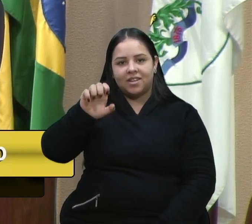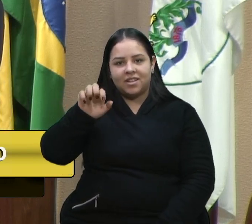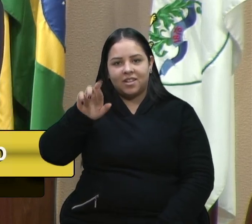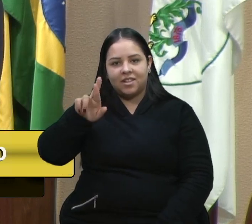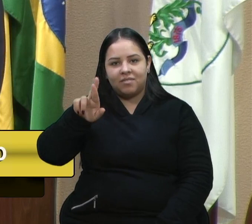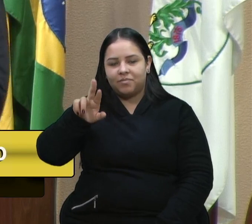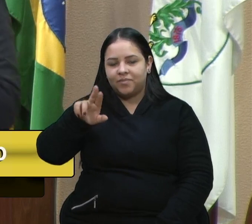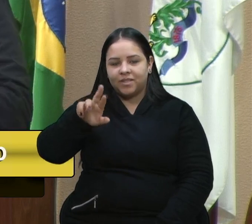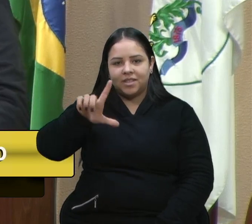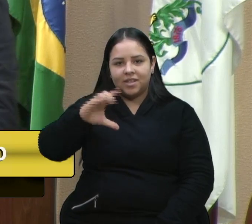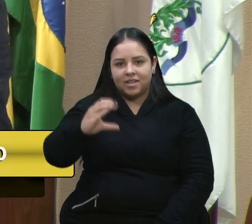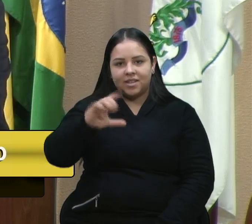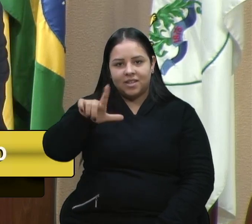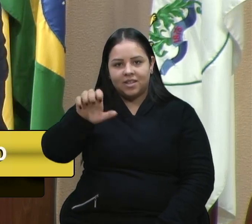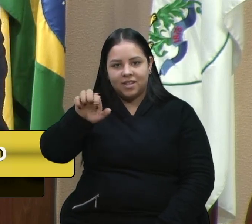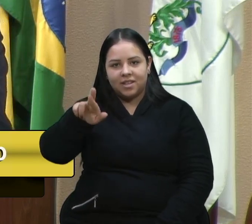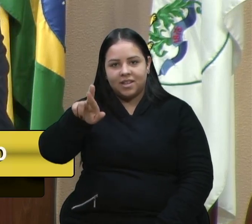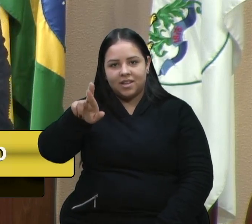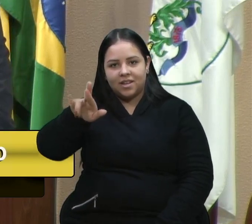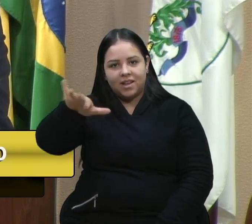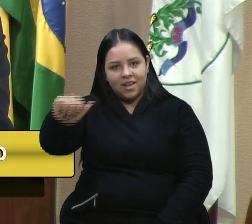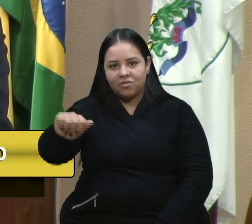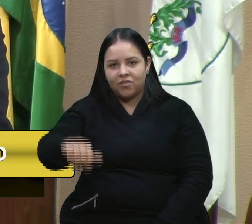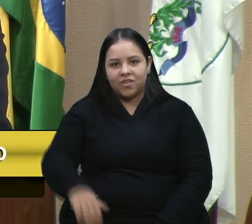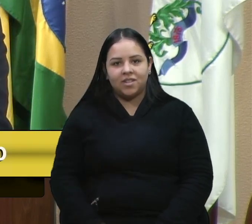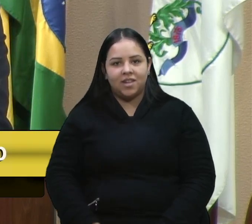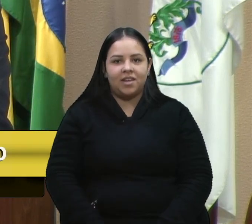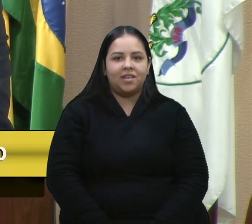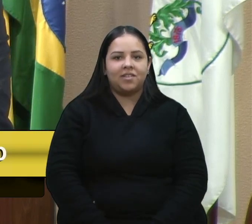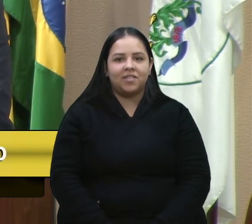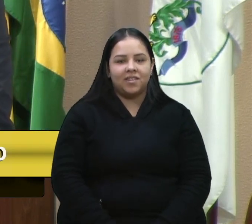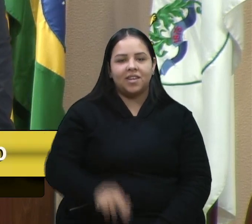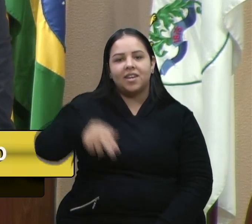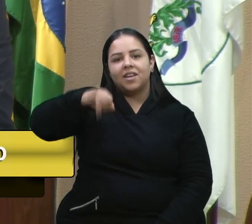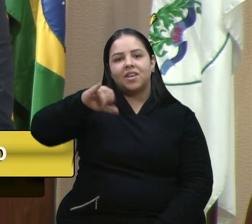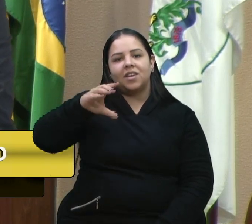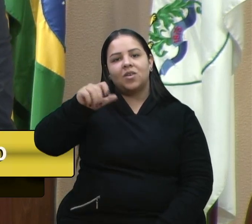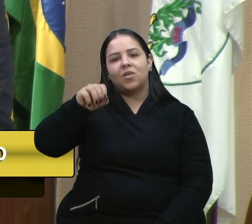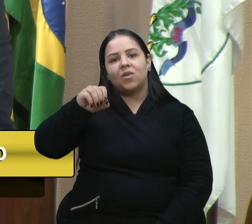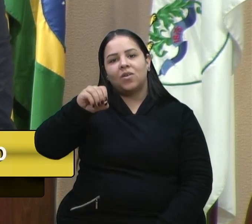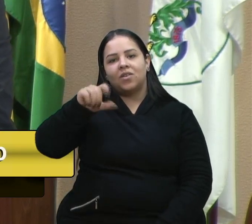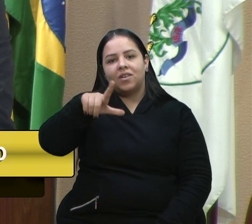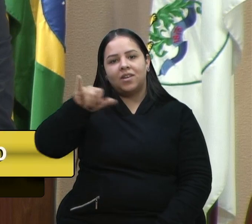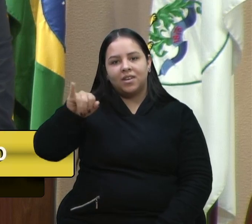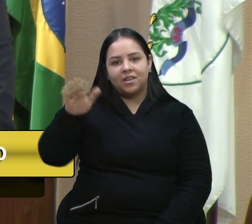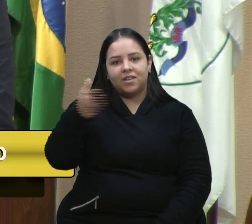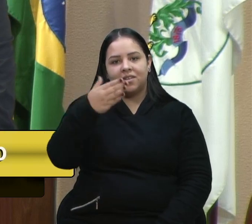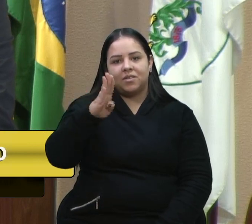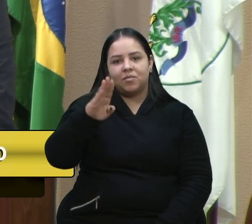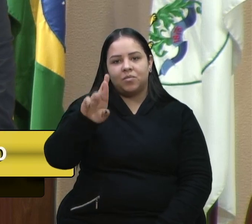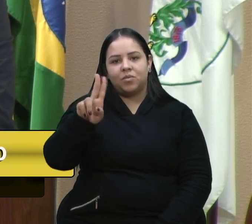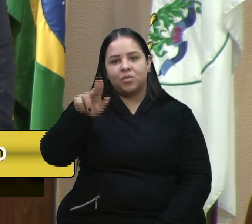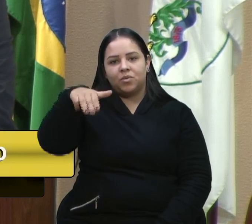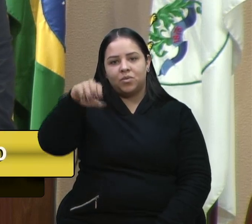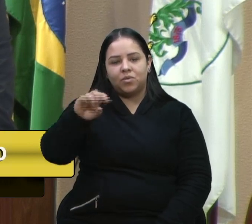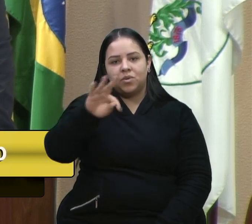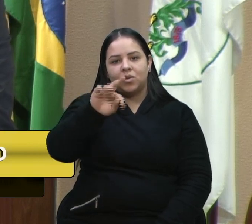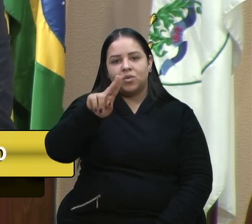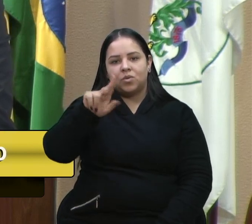Balzani, Nicole Bedim marcou, minha irmã deu uma ajuda também, Túlio Daminda Sóis, Bruno Bedim,